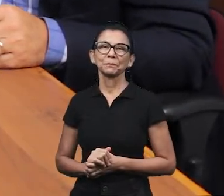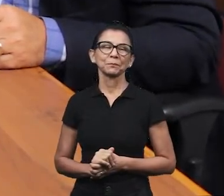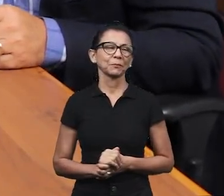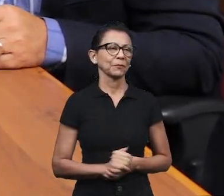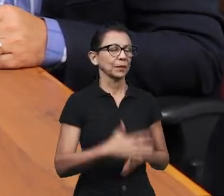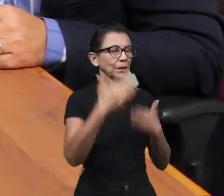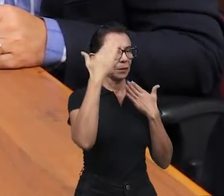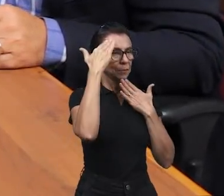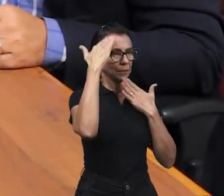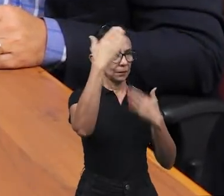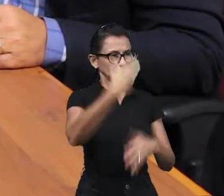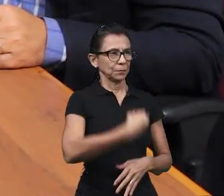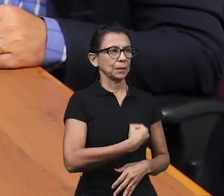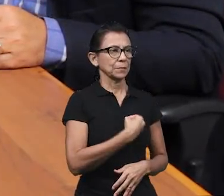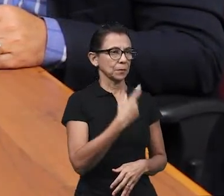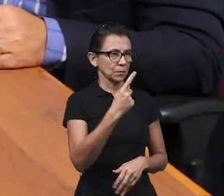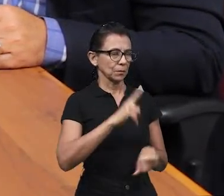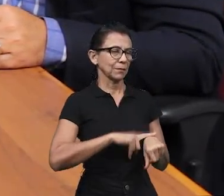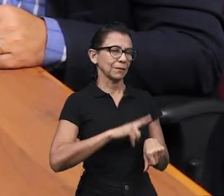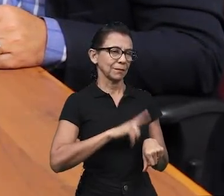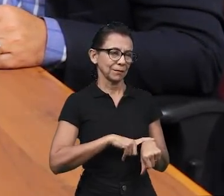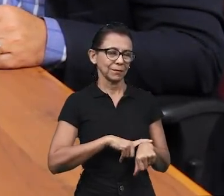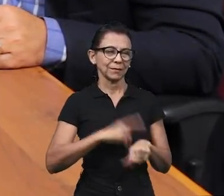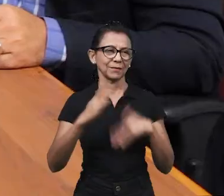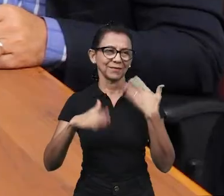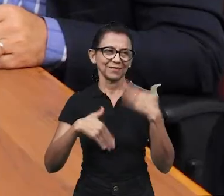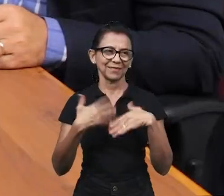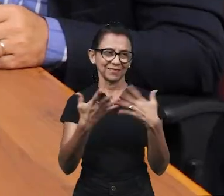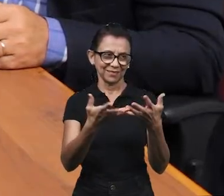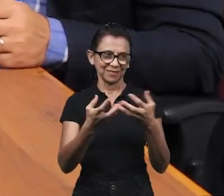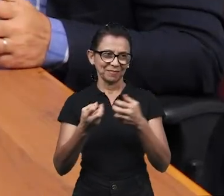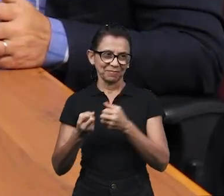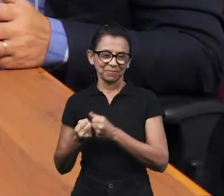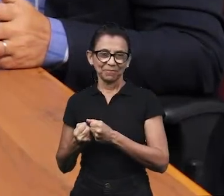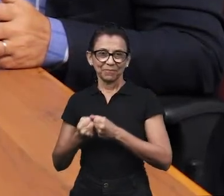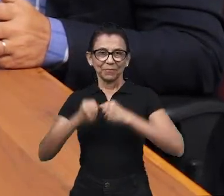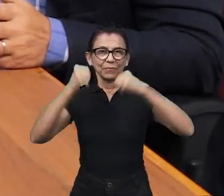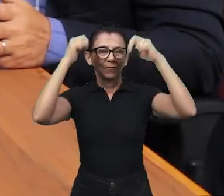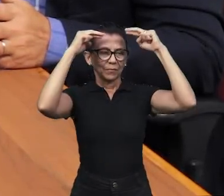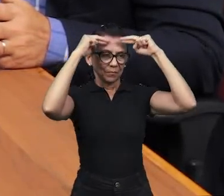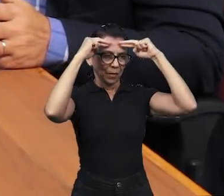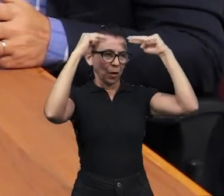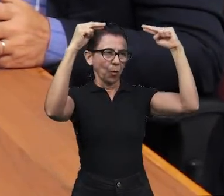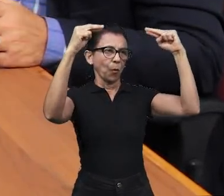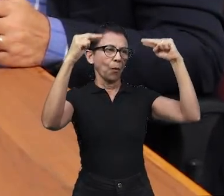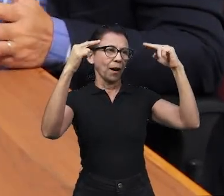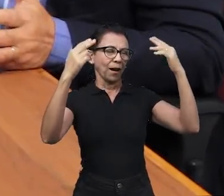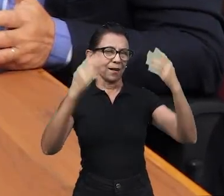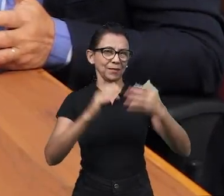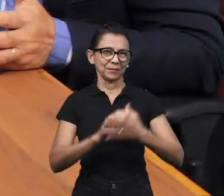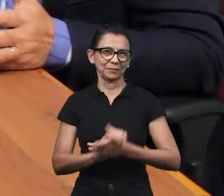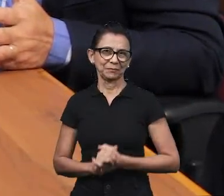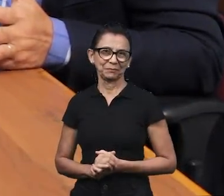sua participação, pelo seu tempo, uma alegria recebê-lo, uma honra tê-lo aqui